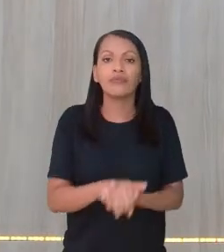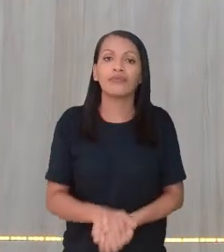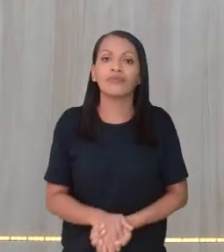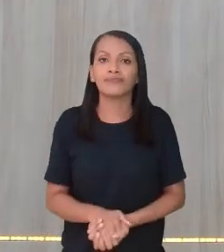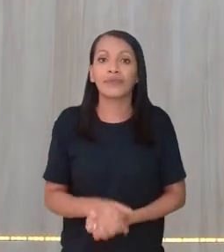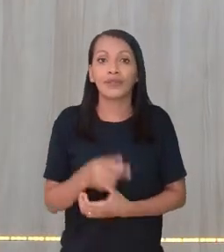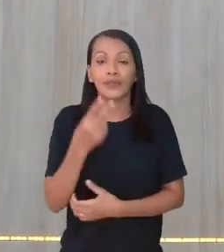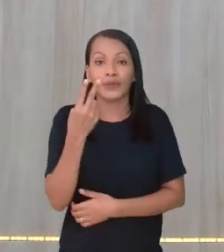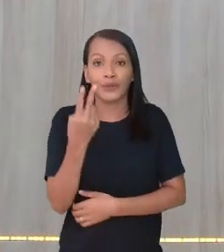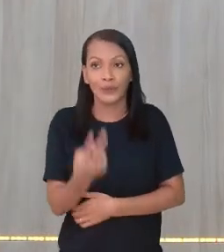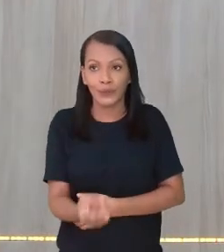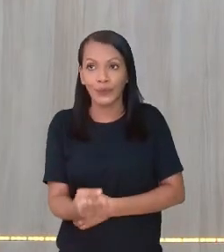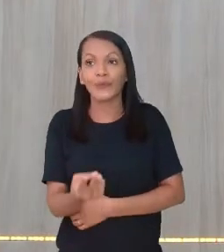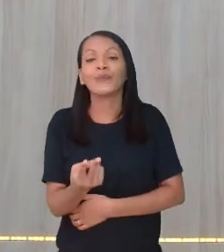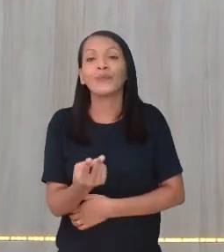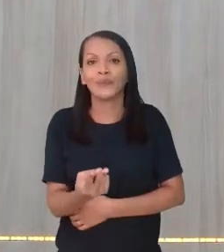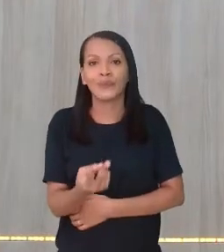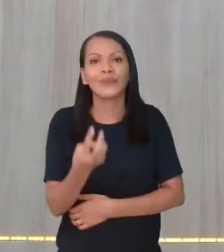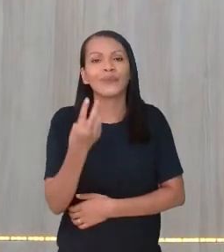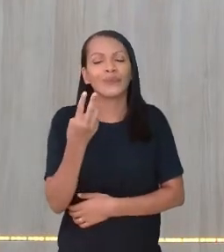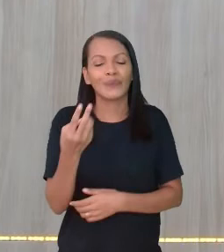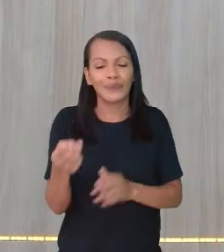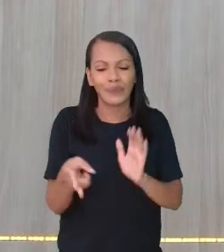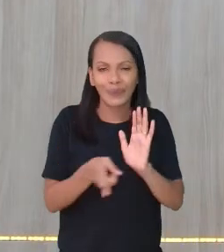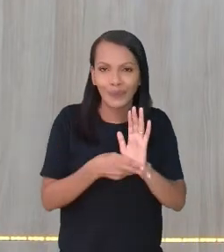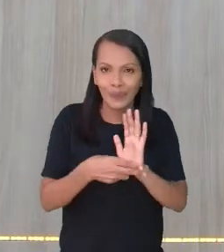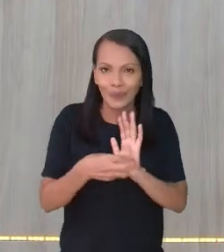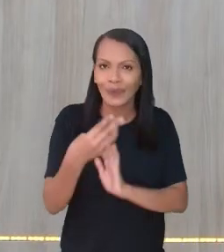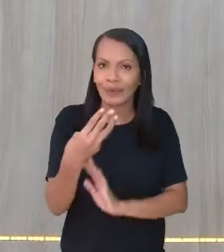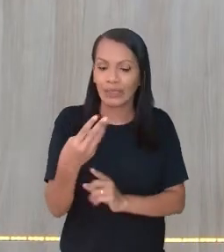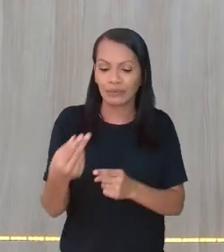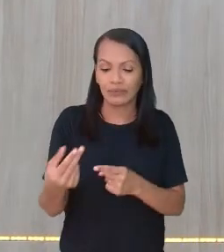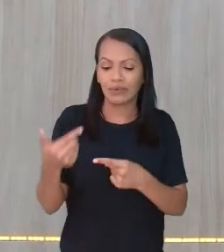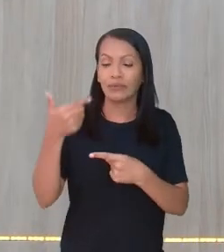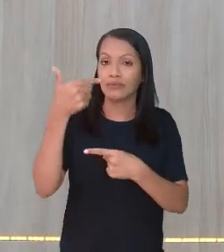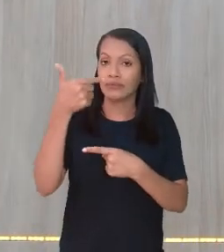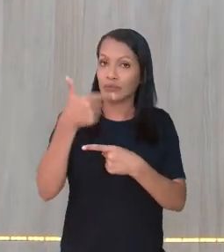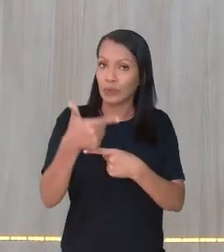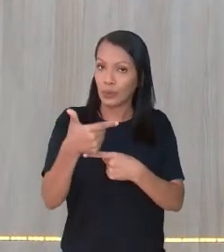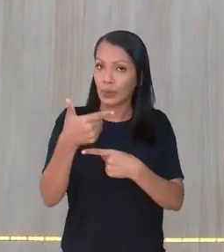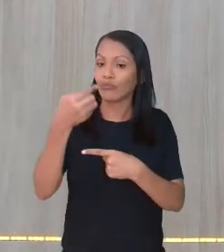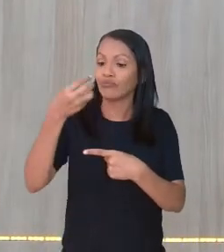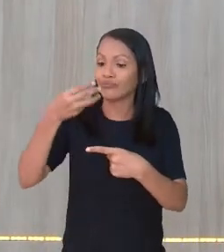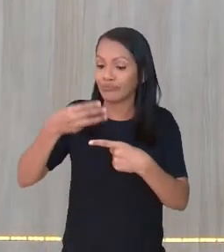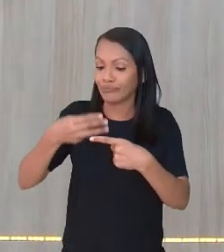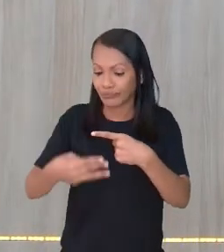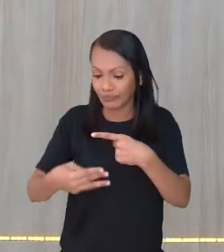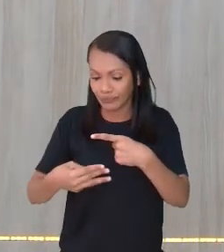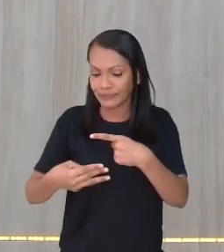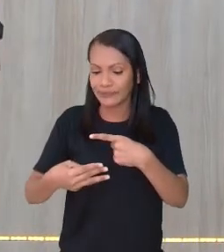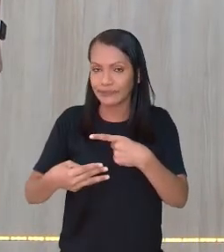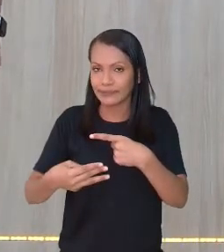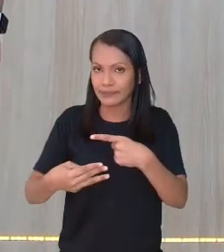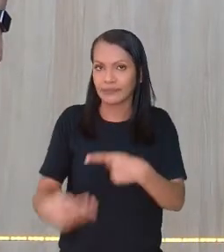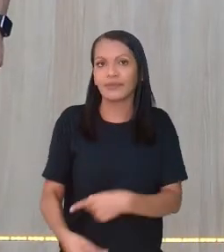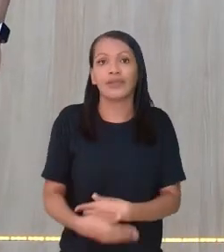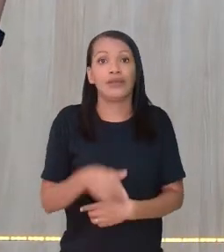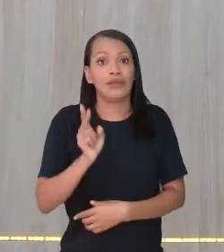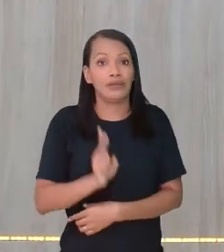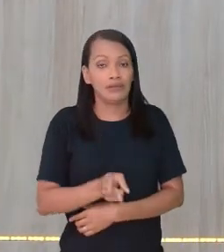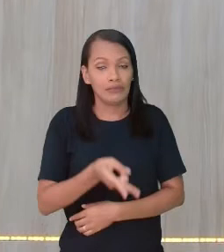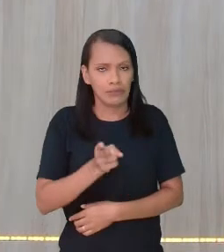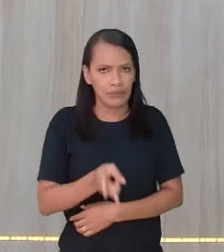num total de 3, que é 2 terços. Beleza? Então, a gente sempre fala aí